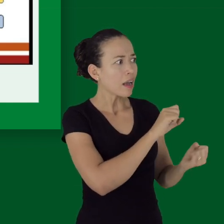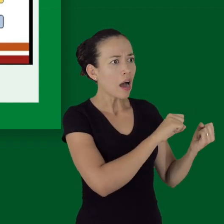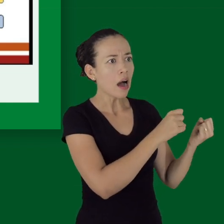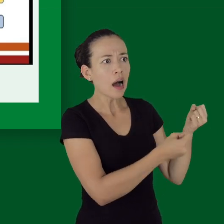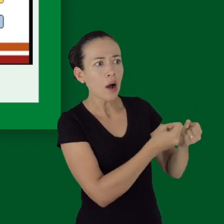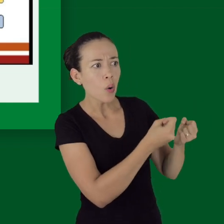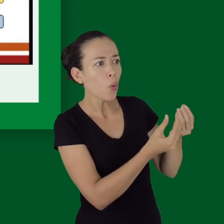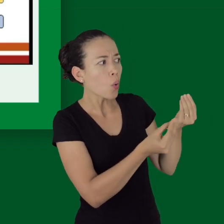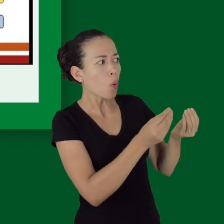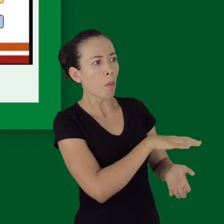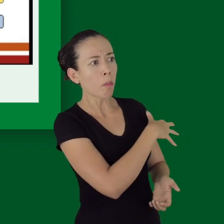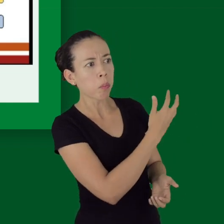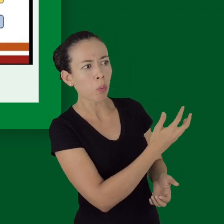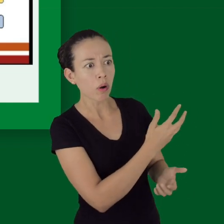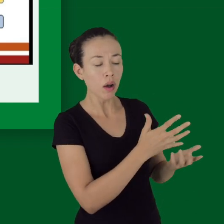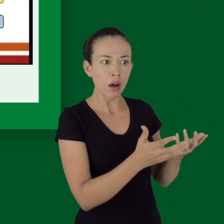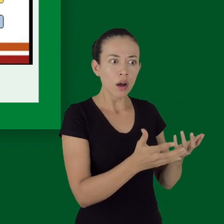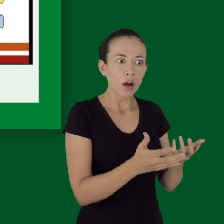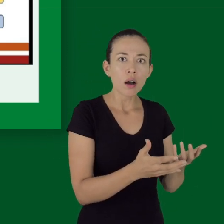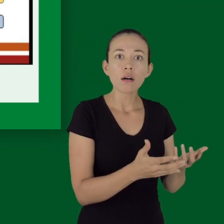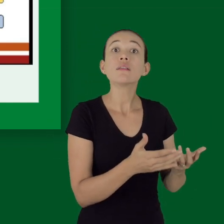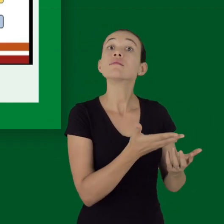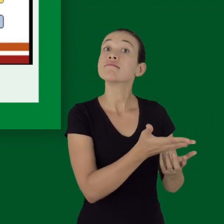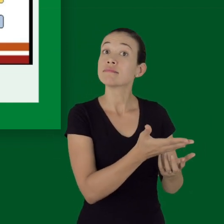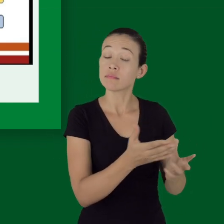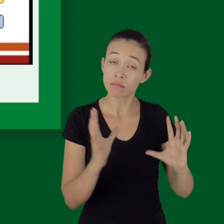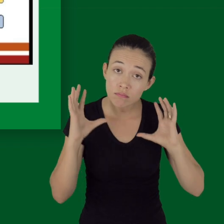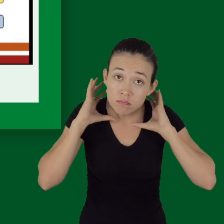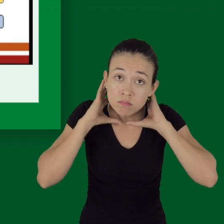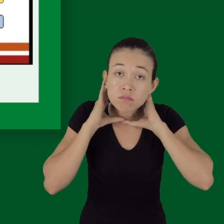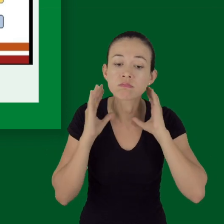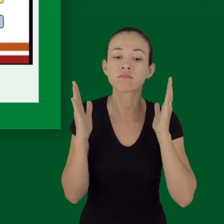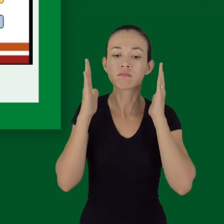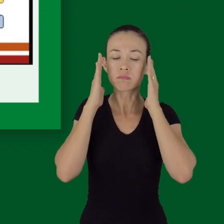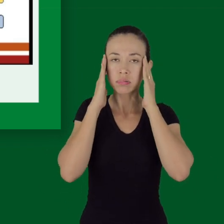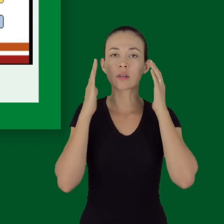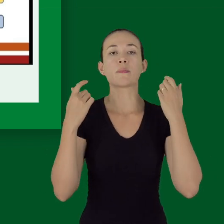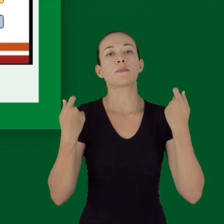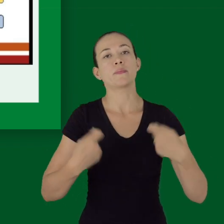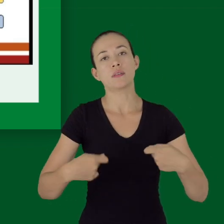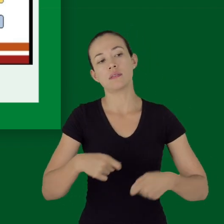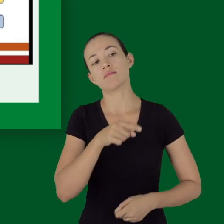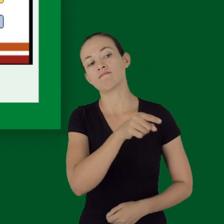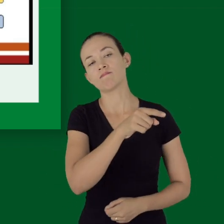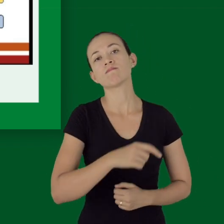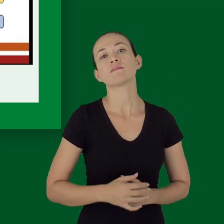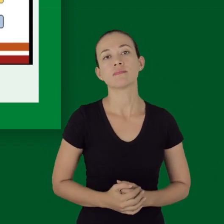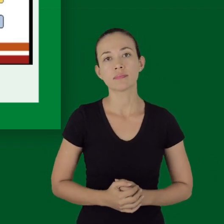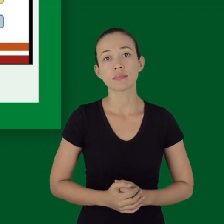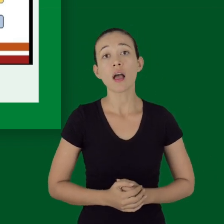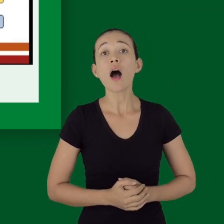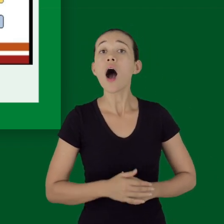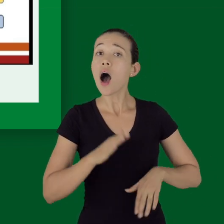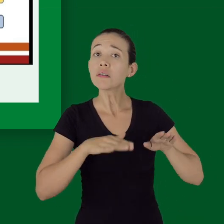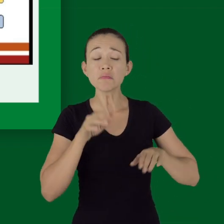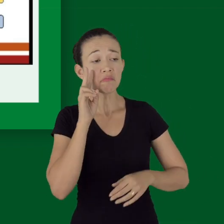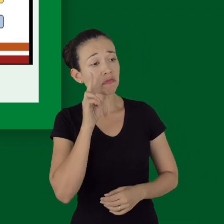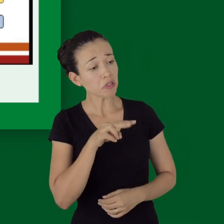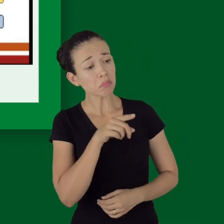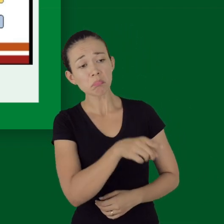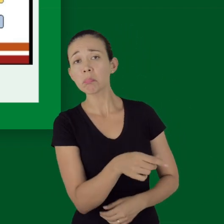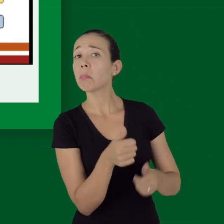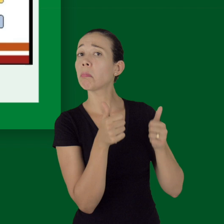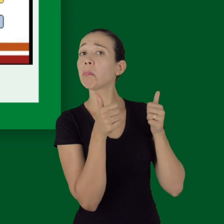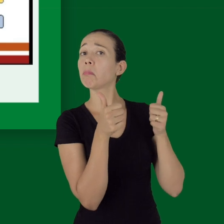dúvida. Às vezes, eu tenho somente um mecanismo de trauma significativo como indicativo da lesão.